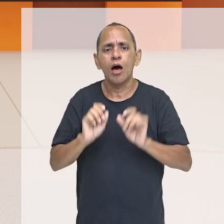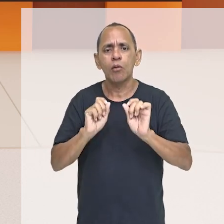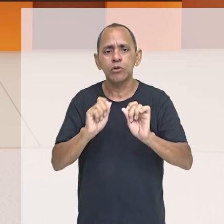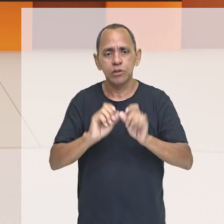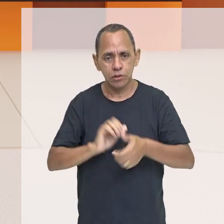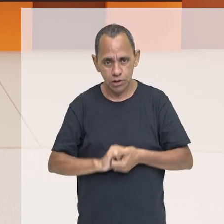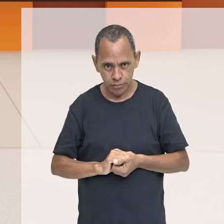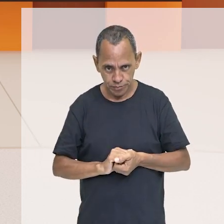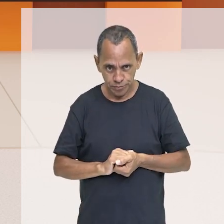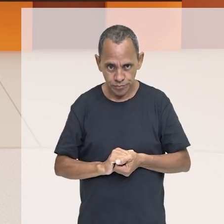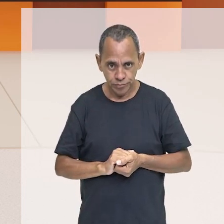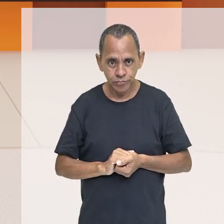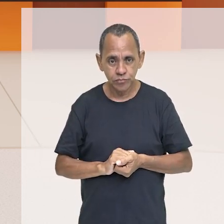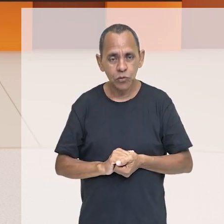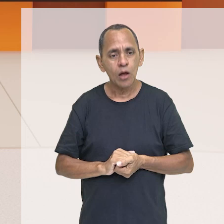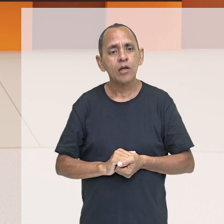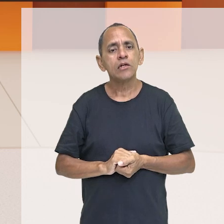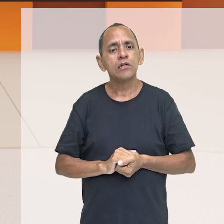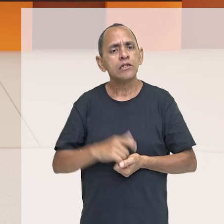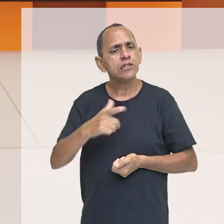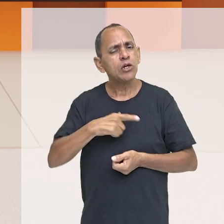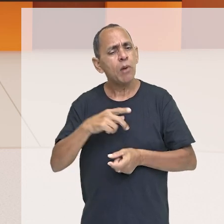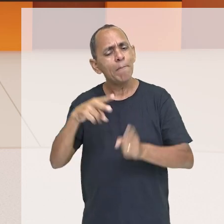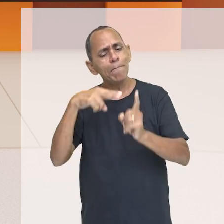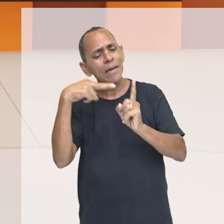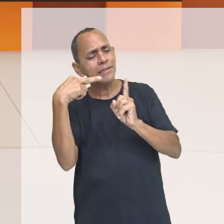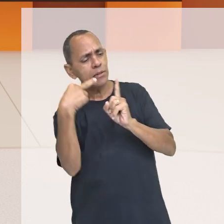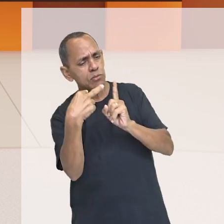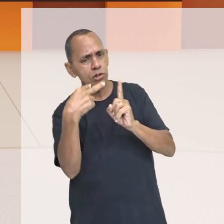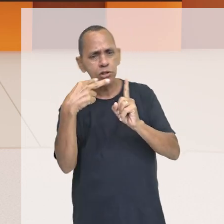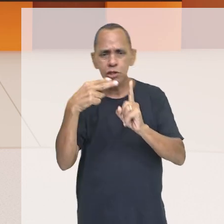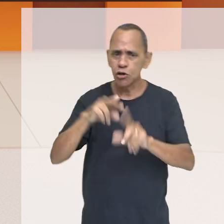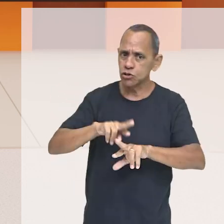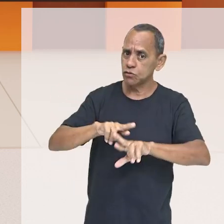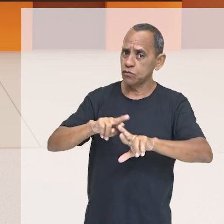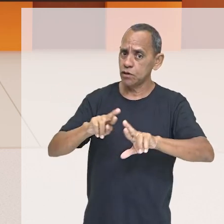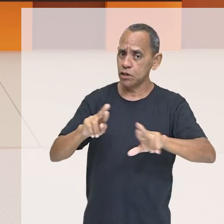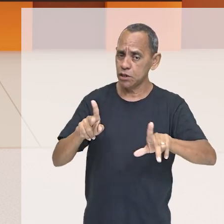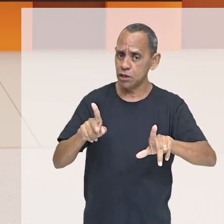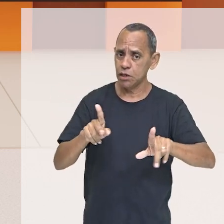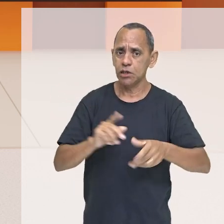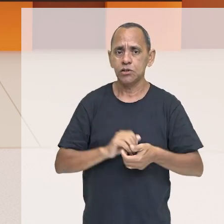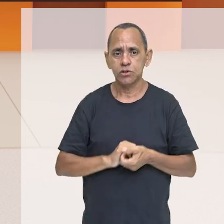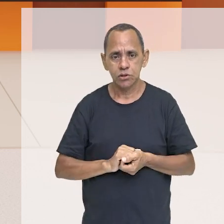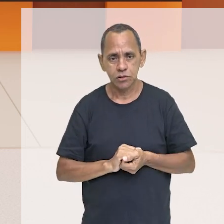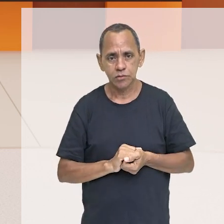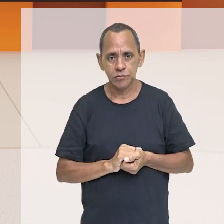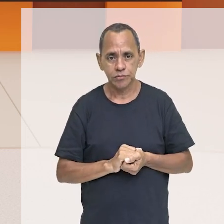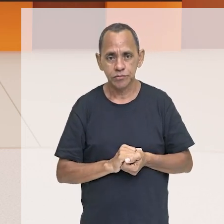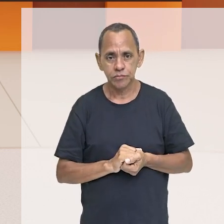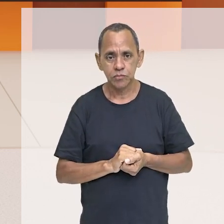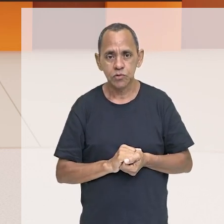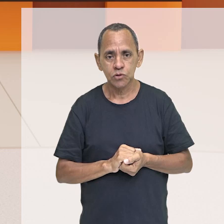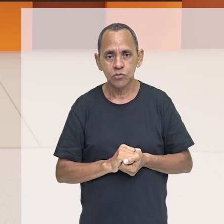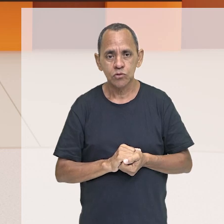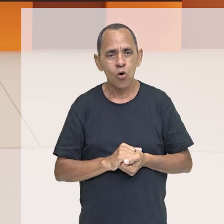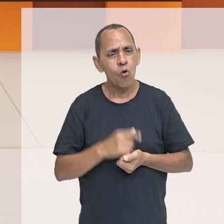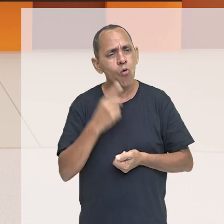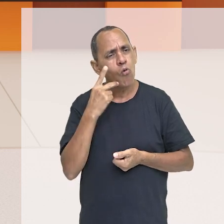acrescentar um novo olhar, um olhar mais perspicaz e um olhar com